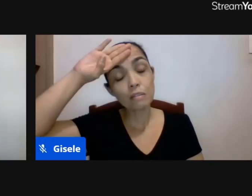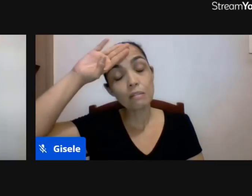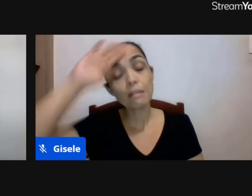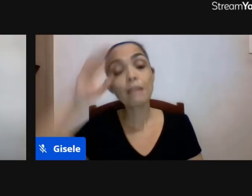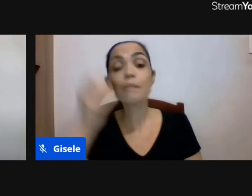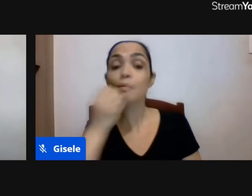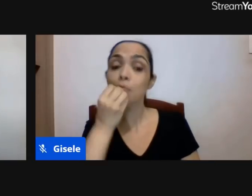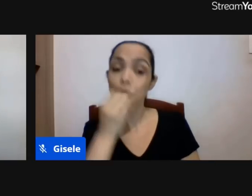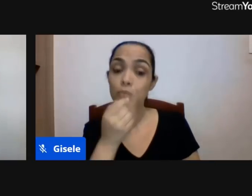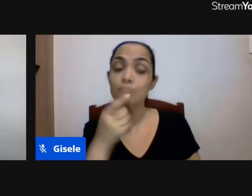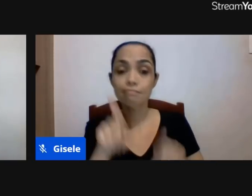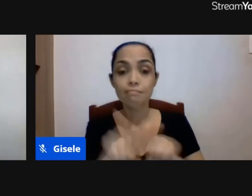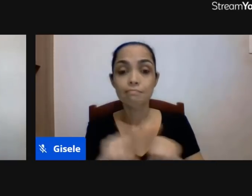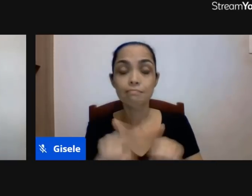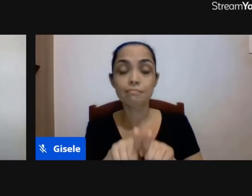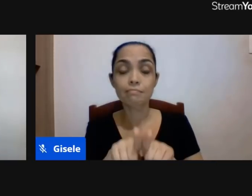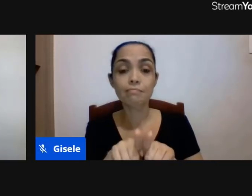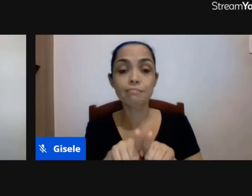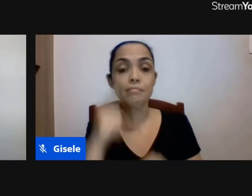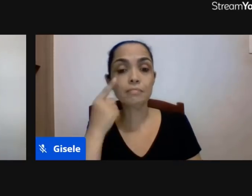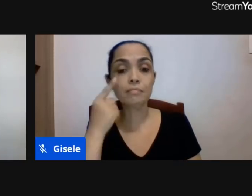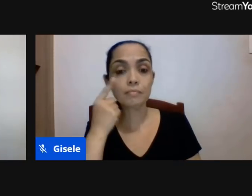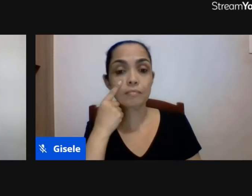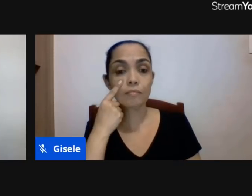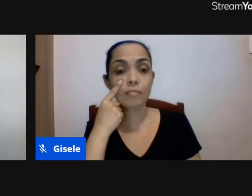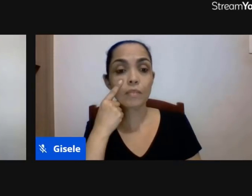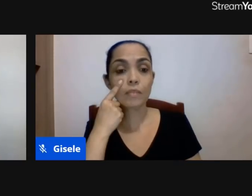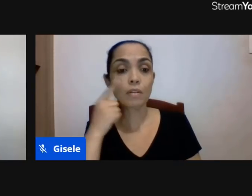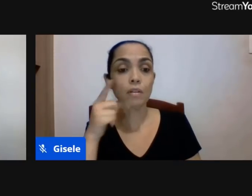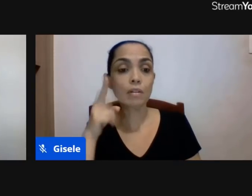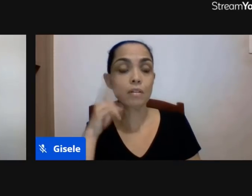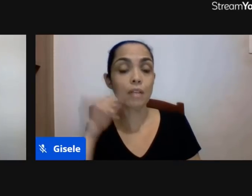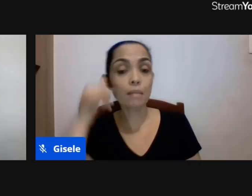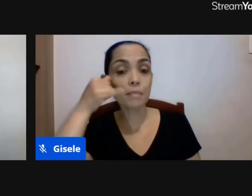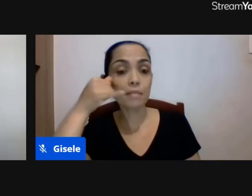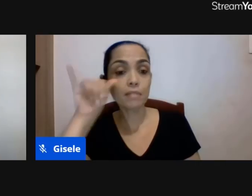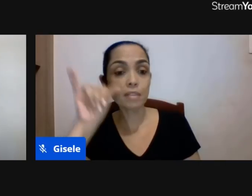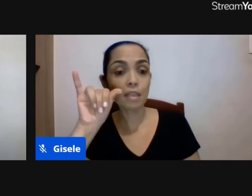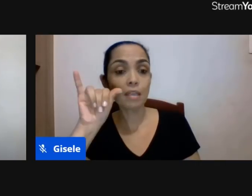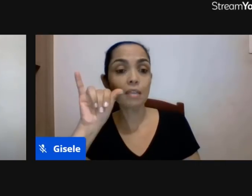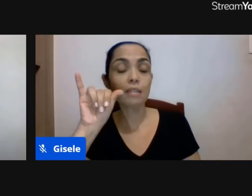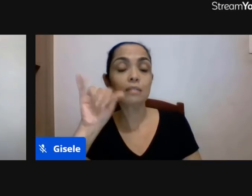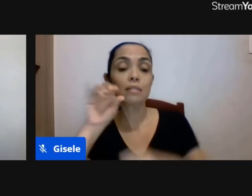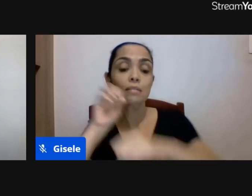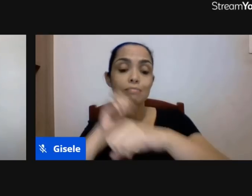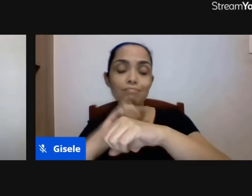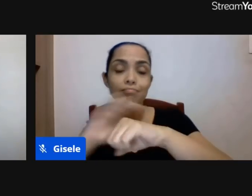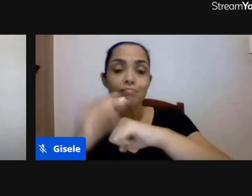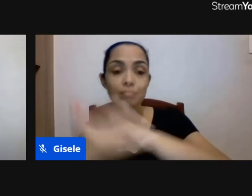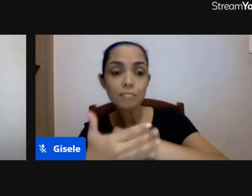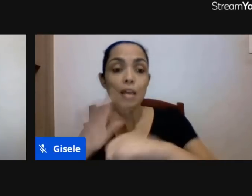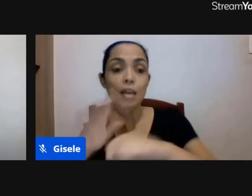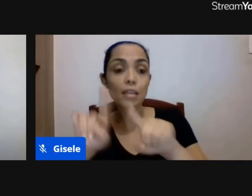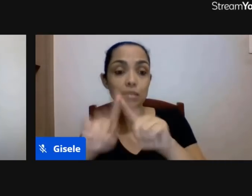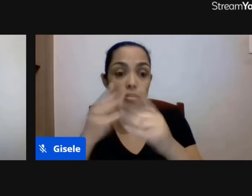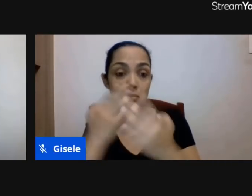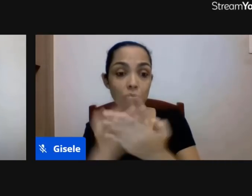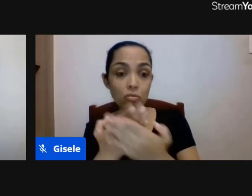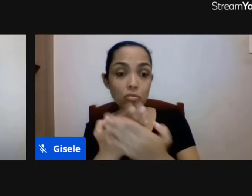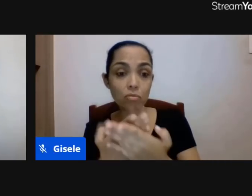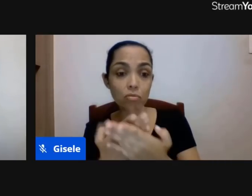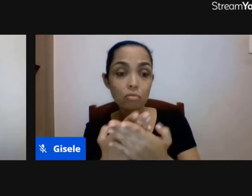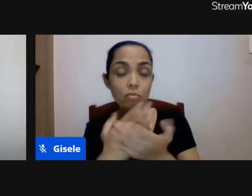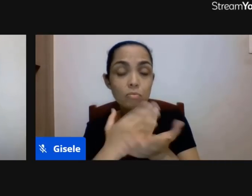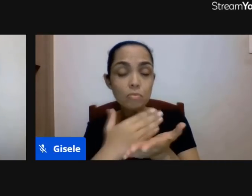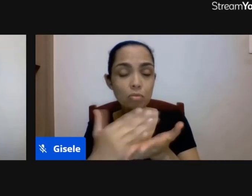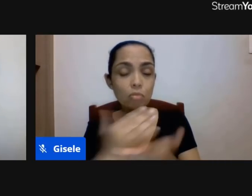é melhor ainda na questão de controle também, de prevenção da doença, tá? Então, pelas escolas vai ser adotado esse critério de, a partir